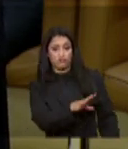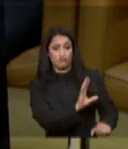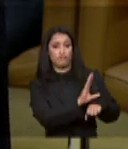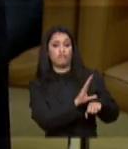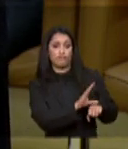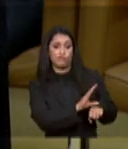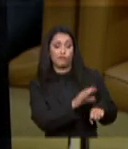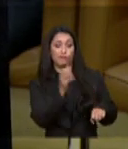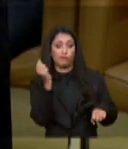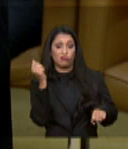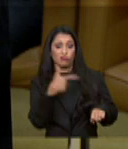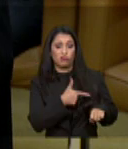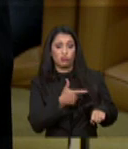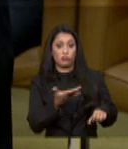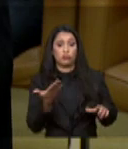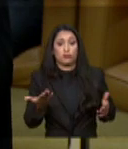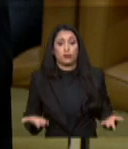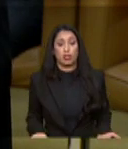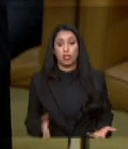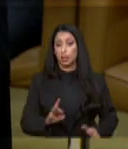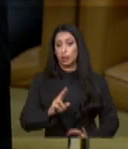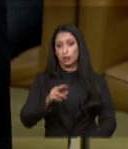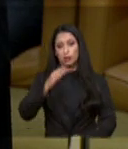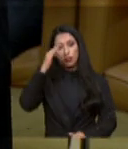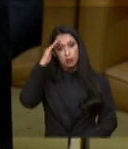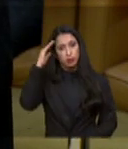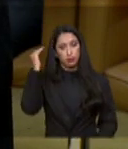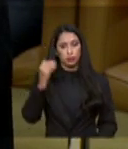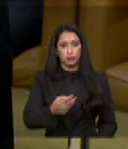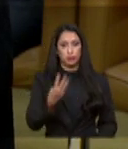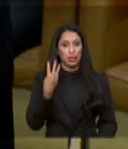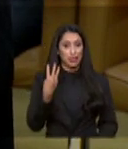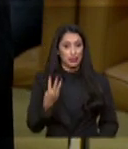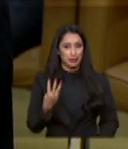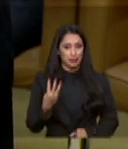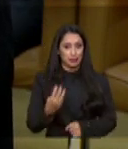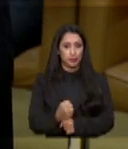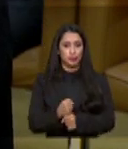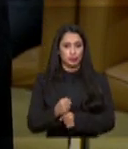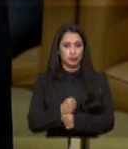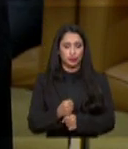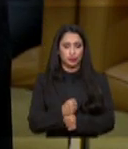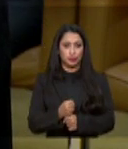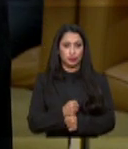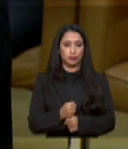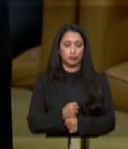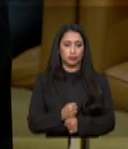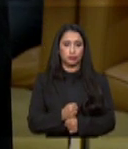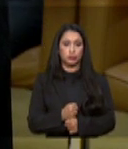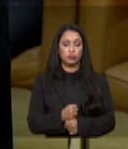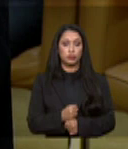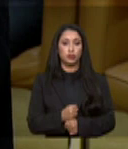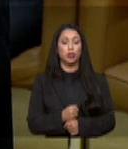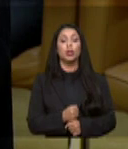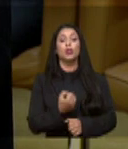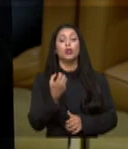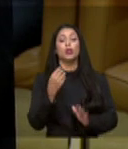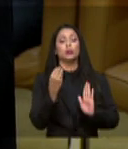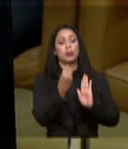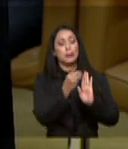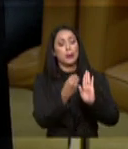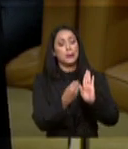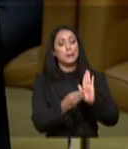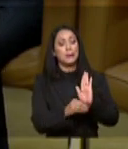imposições legais. E tem deixado de cumprir mais fortemente, há 3 anos, os preceitos constitucionais relativos ao meio ambiente e